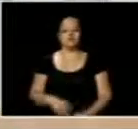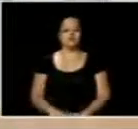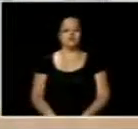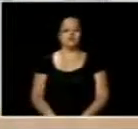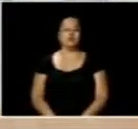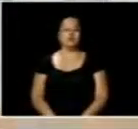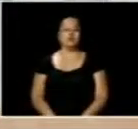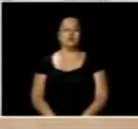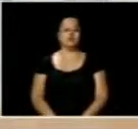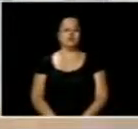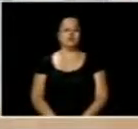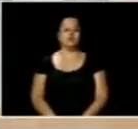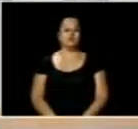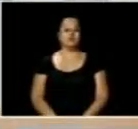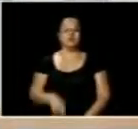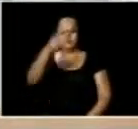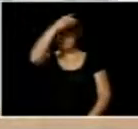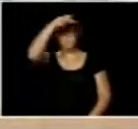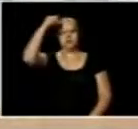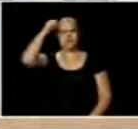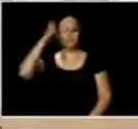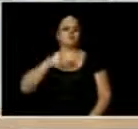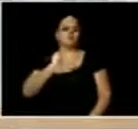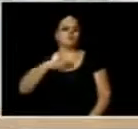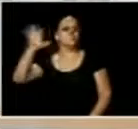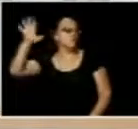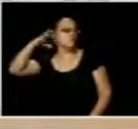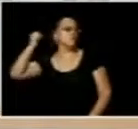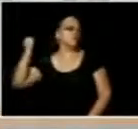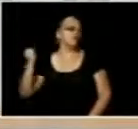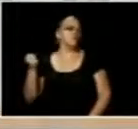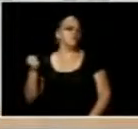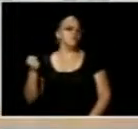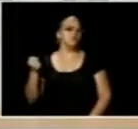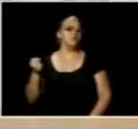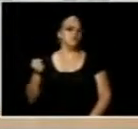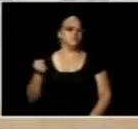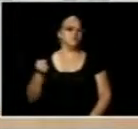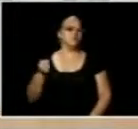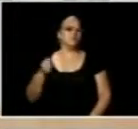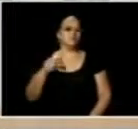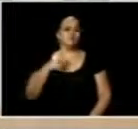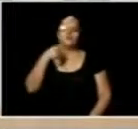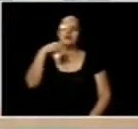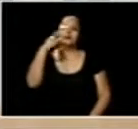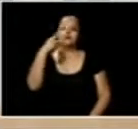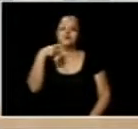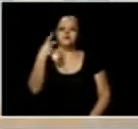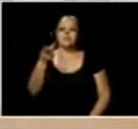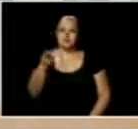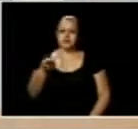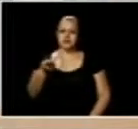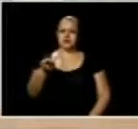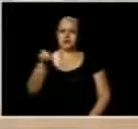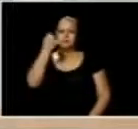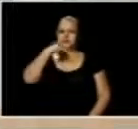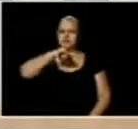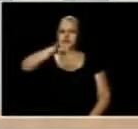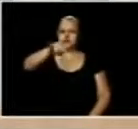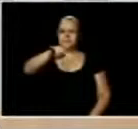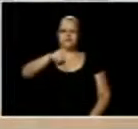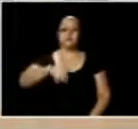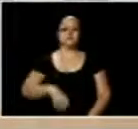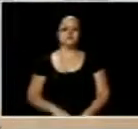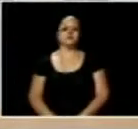de ser ouvido, prefeito. O senhor tem pessoas capacitadas, vai aí uma sugestão para o senhor. Pedro Rubim, nós conhecemos